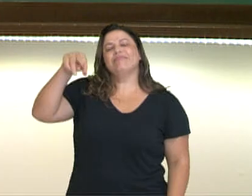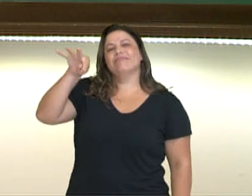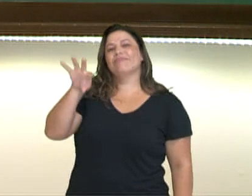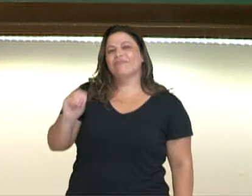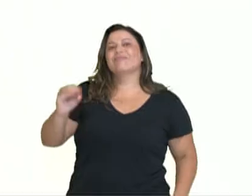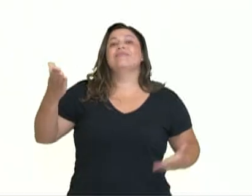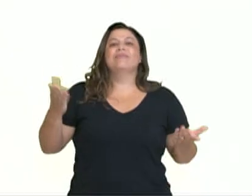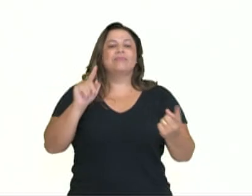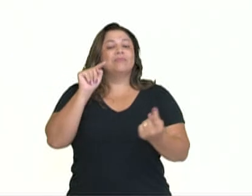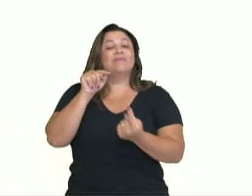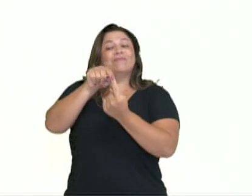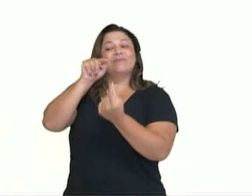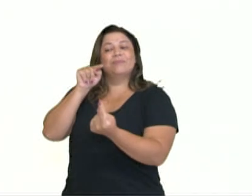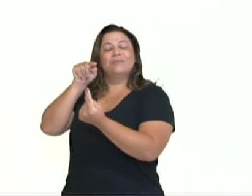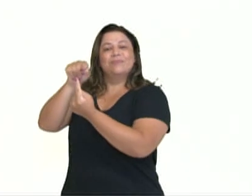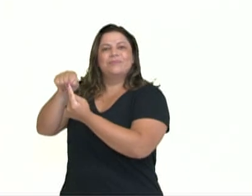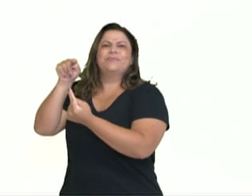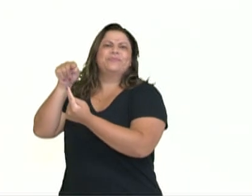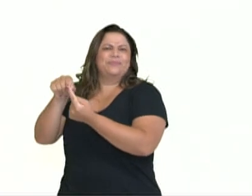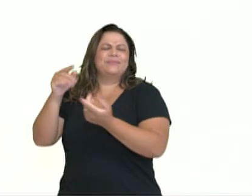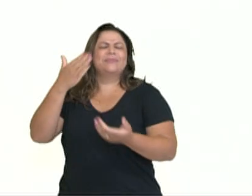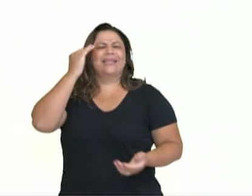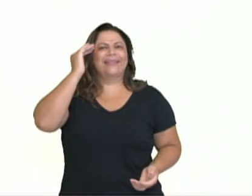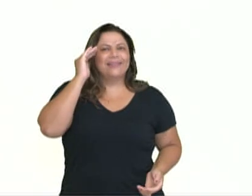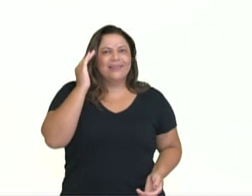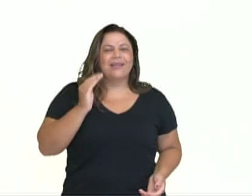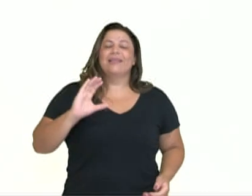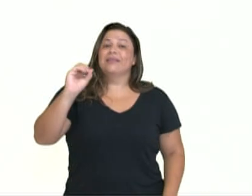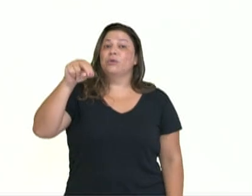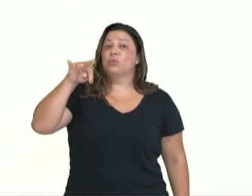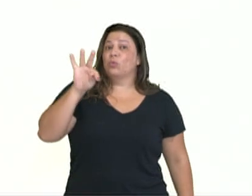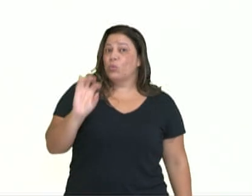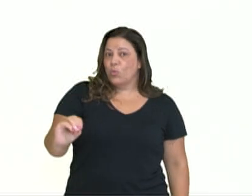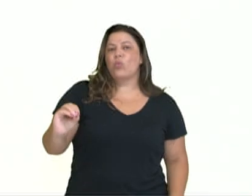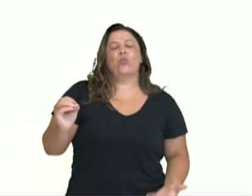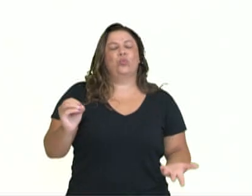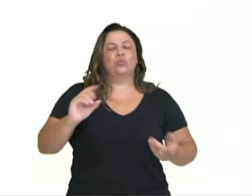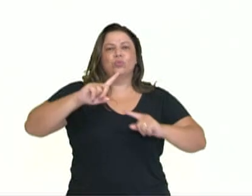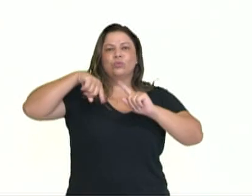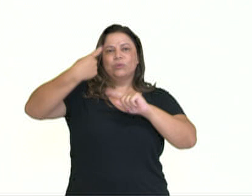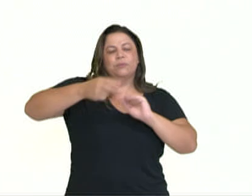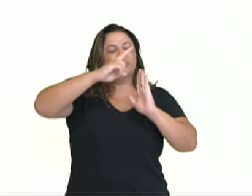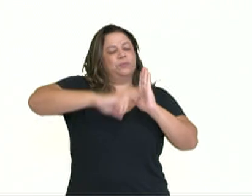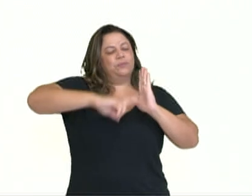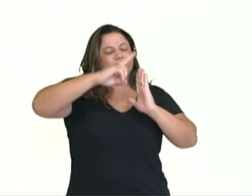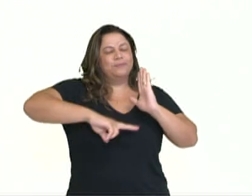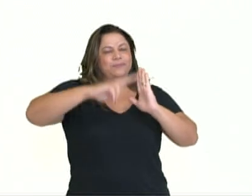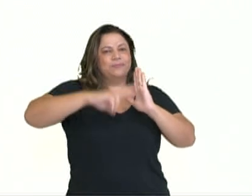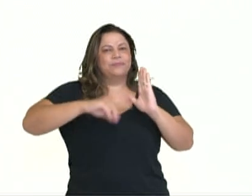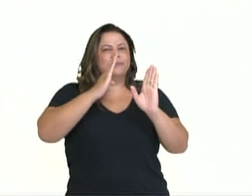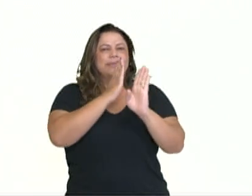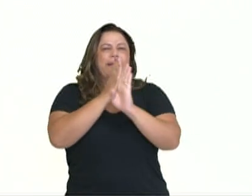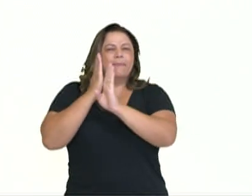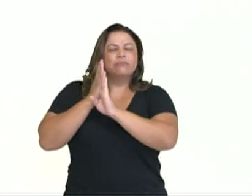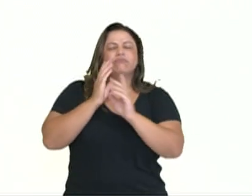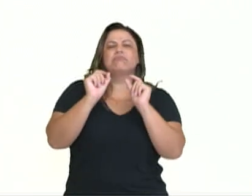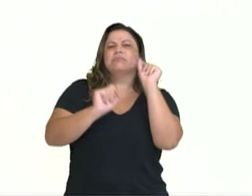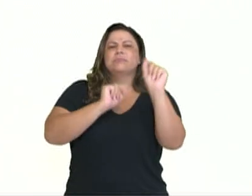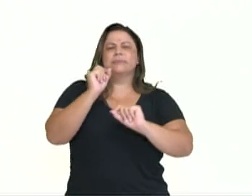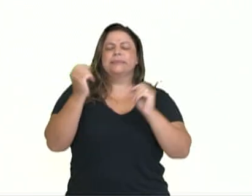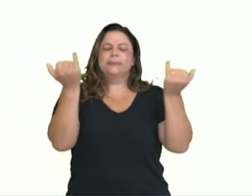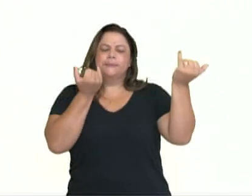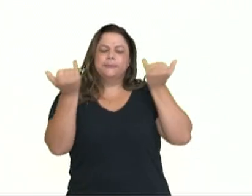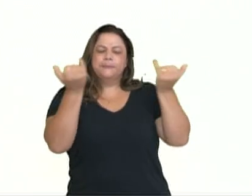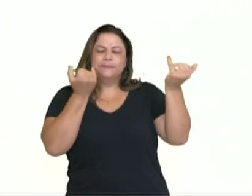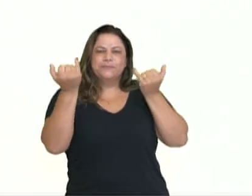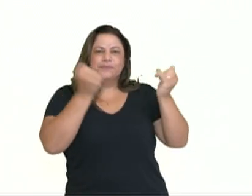Nossos objetivos aqui são compreender um conto. Após a leitura, a gente vai localizar as informações explícitas